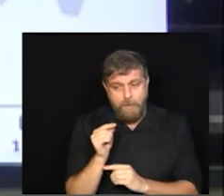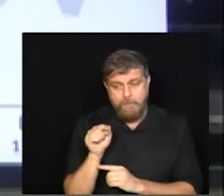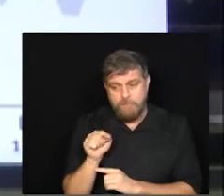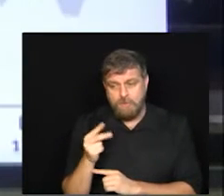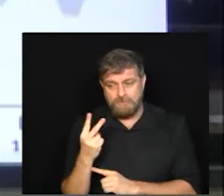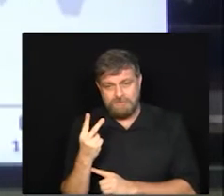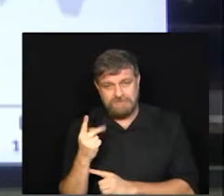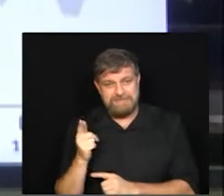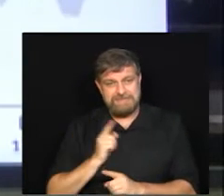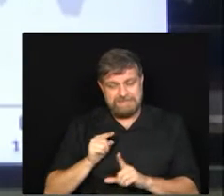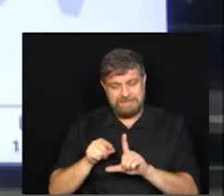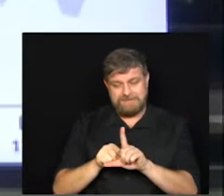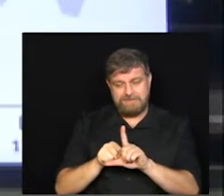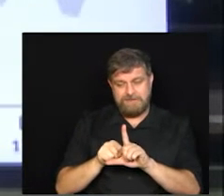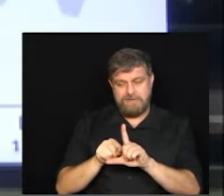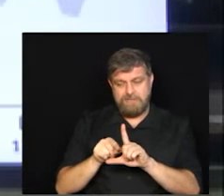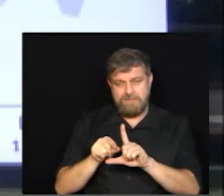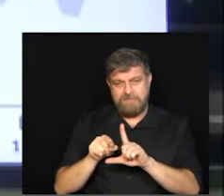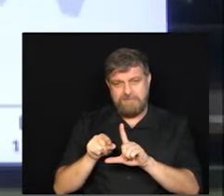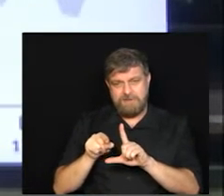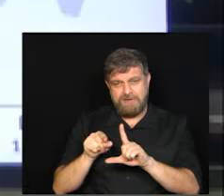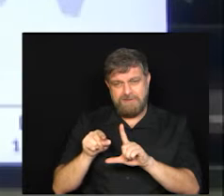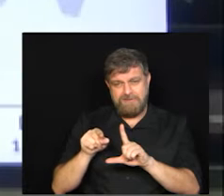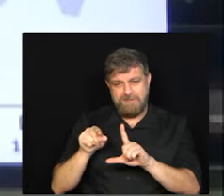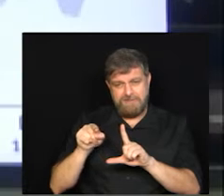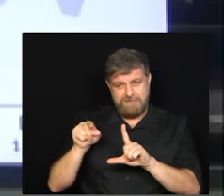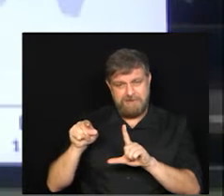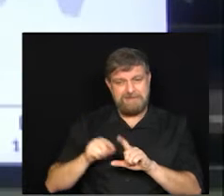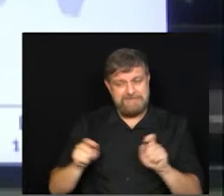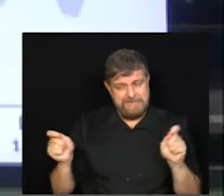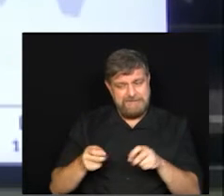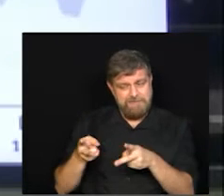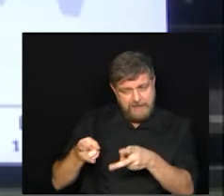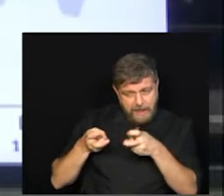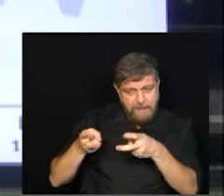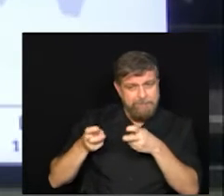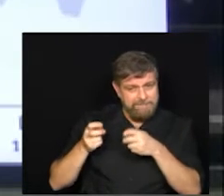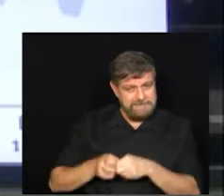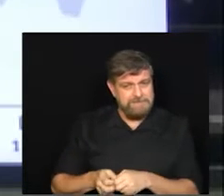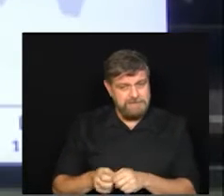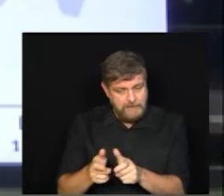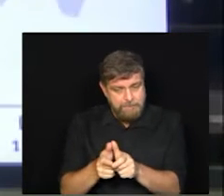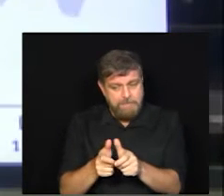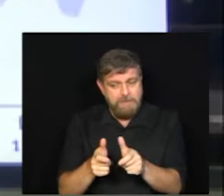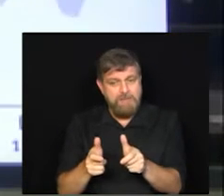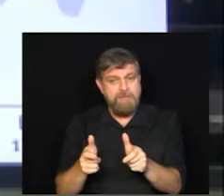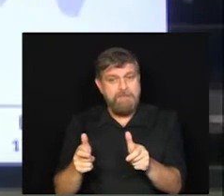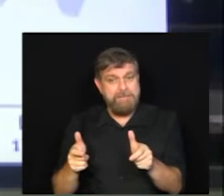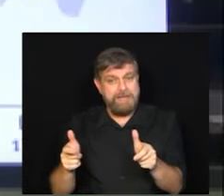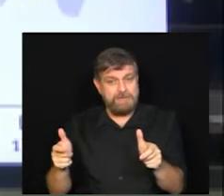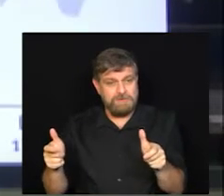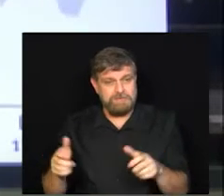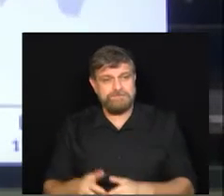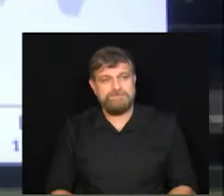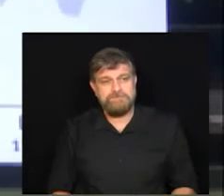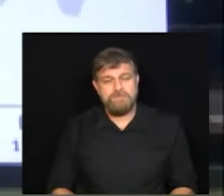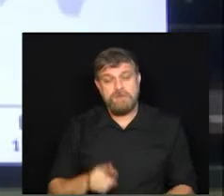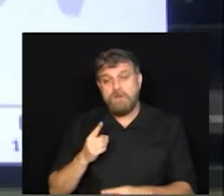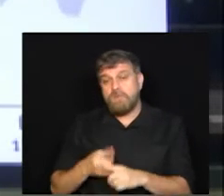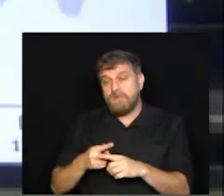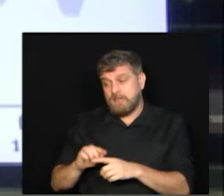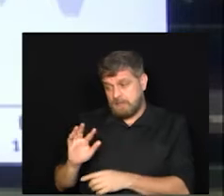uma tendência a aumento. A curva ali ela é bastante clara da tendência ao aumento. Isso é gerado por o